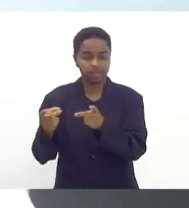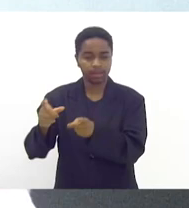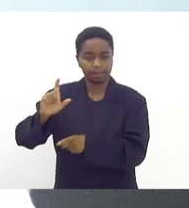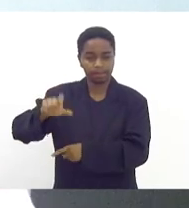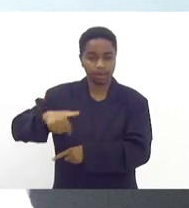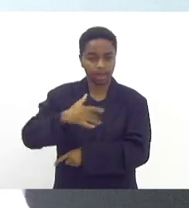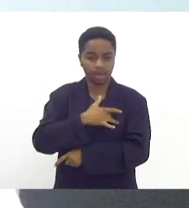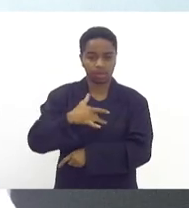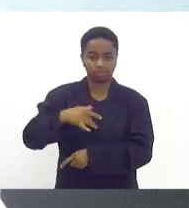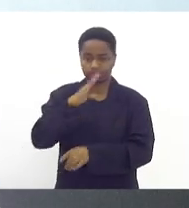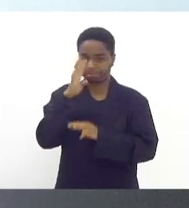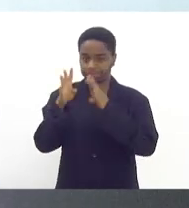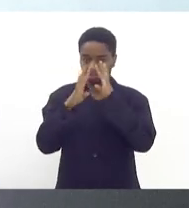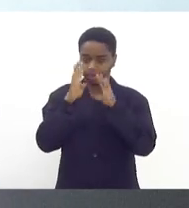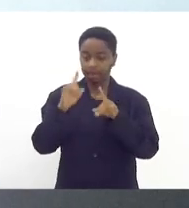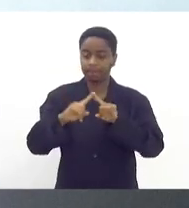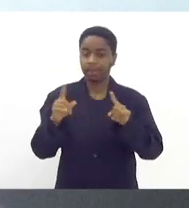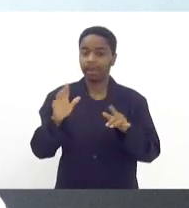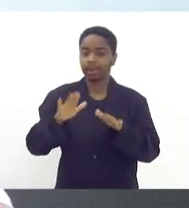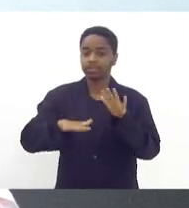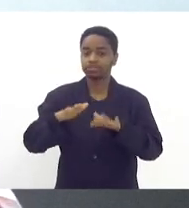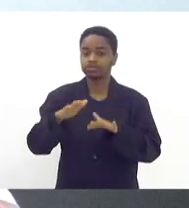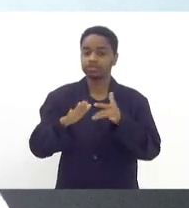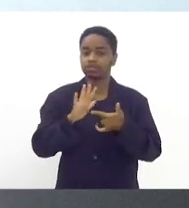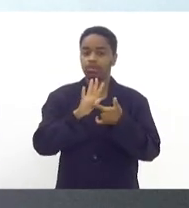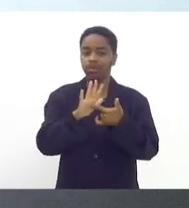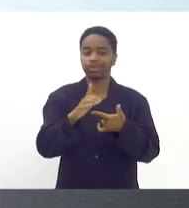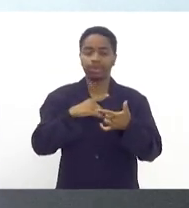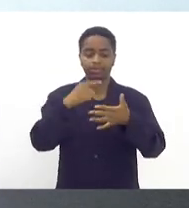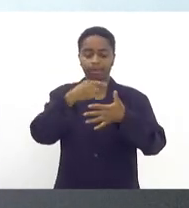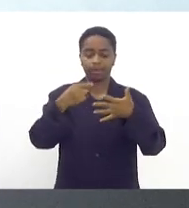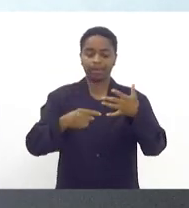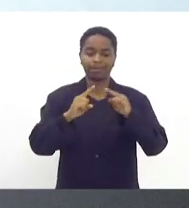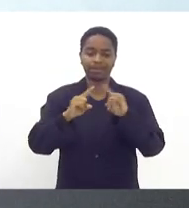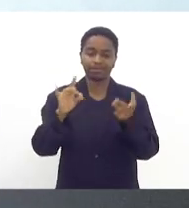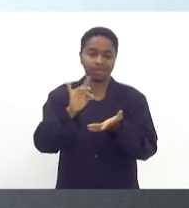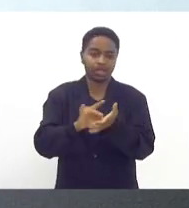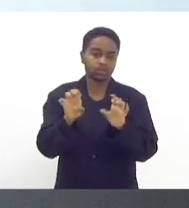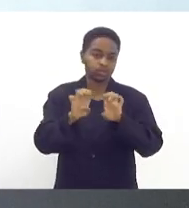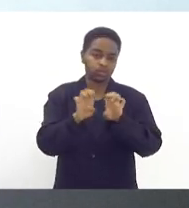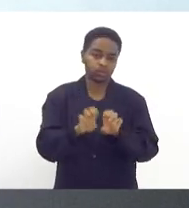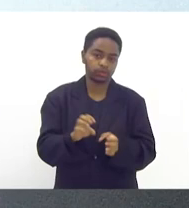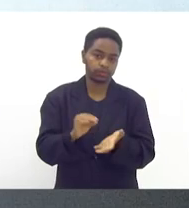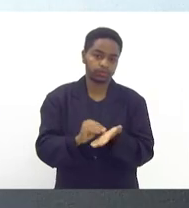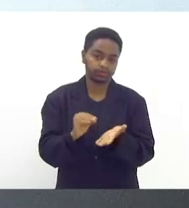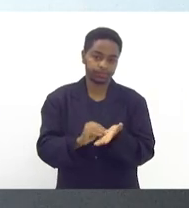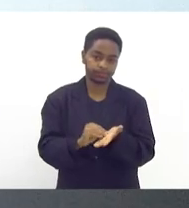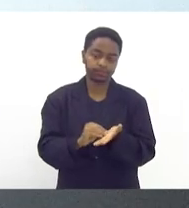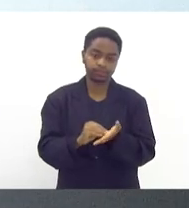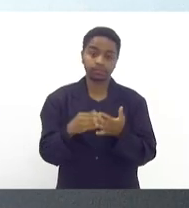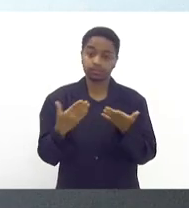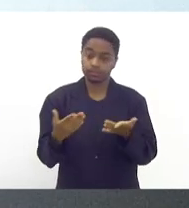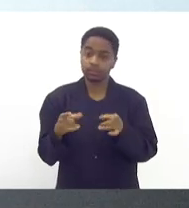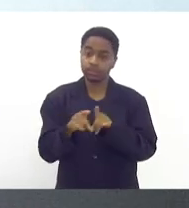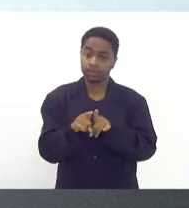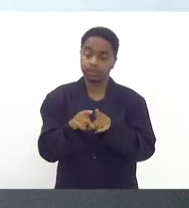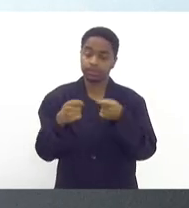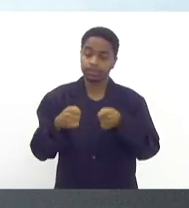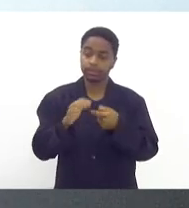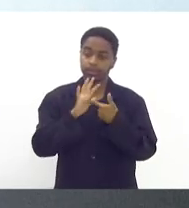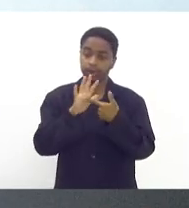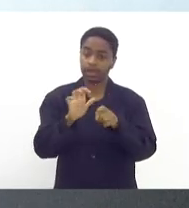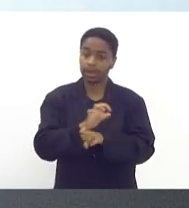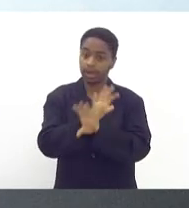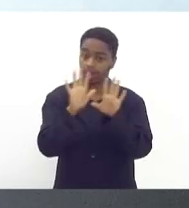indiscriminada muitas vezes faz a comercialização dos mesmos sem a menor estrutura para fazê-los isso também tem que ficar muito claro